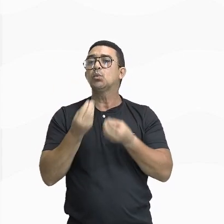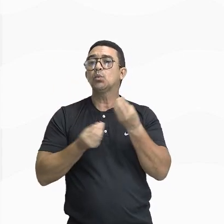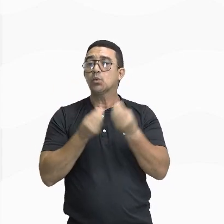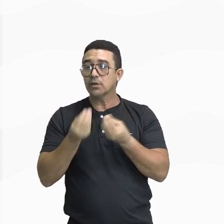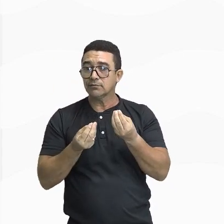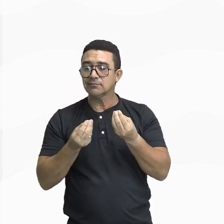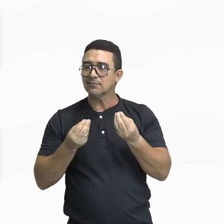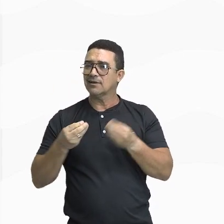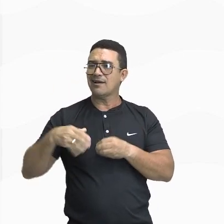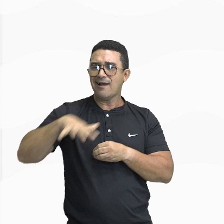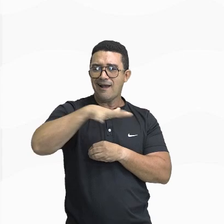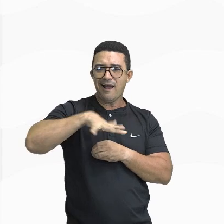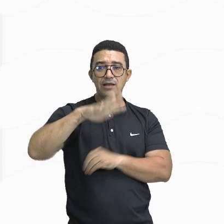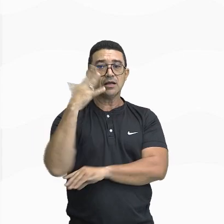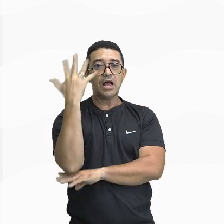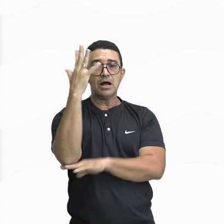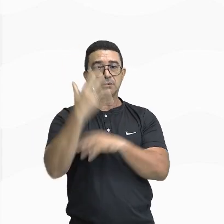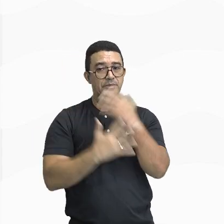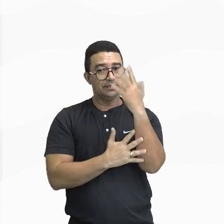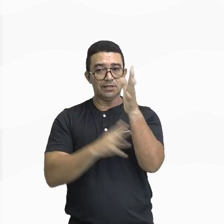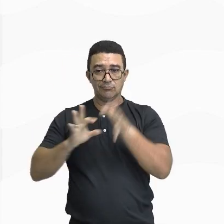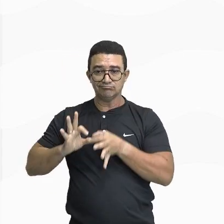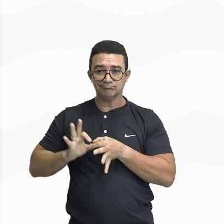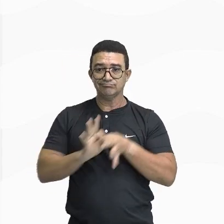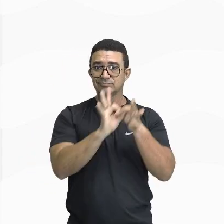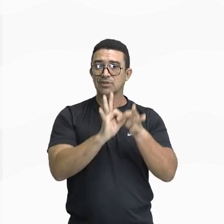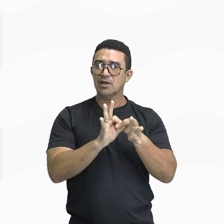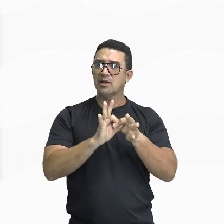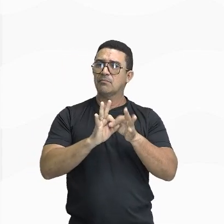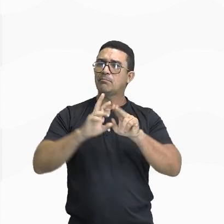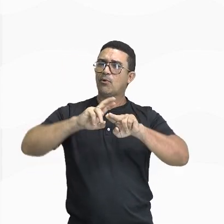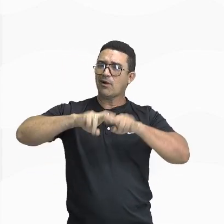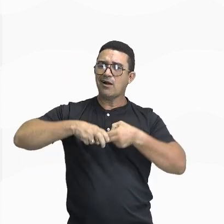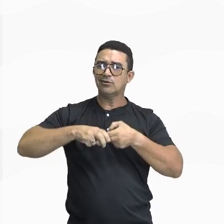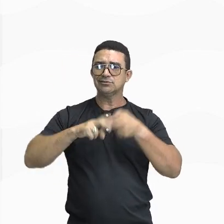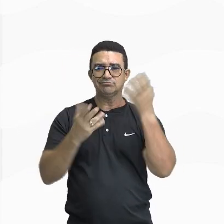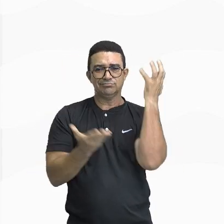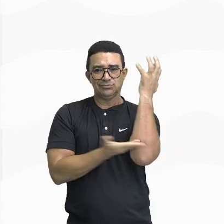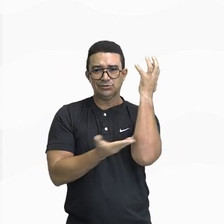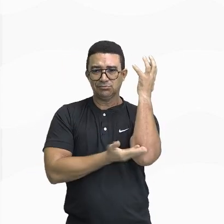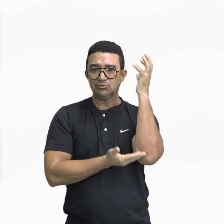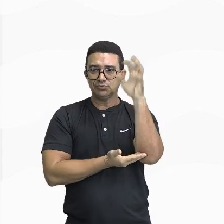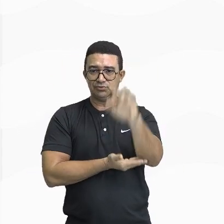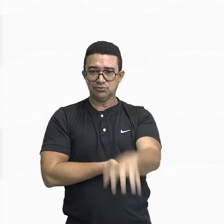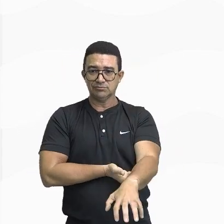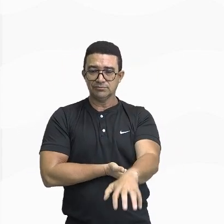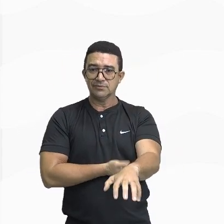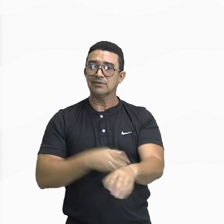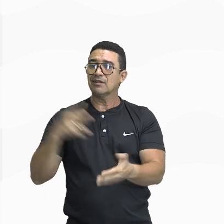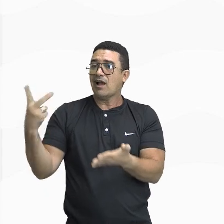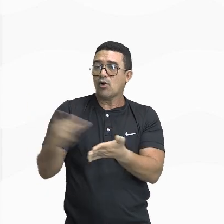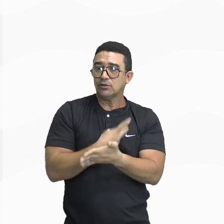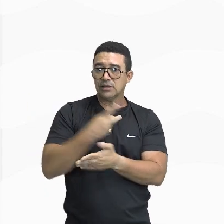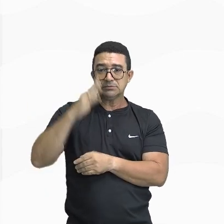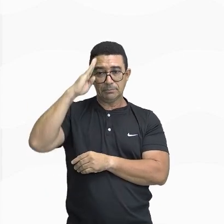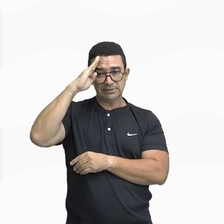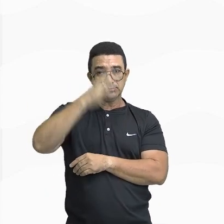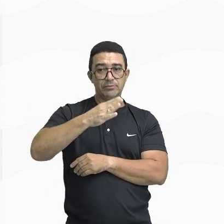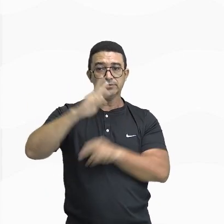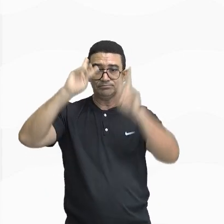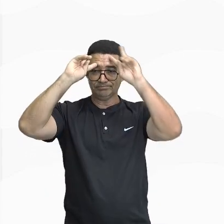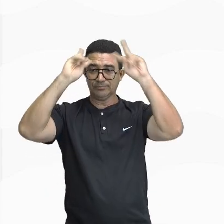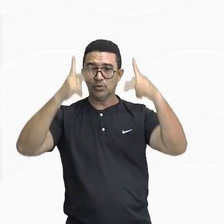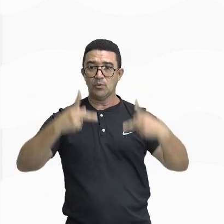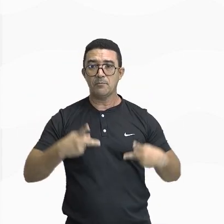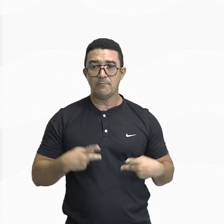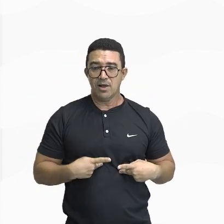questão ambiental vinculada, infelizmente, a esse desmatamento que acaba sendo ocasionada principalmente pelo ser